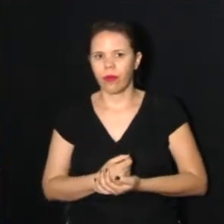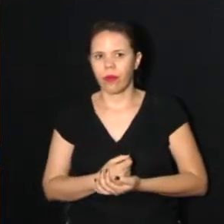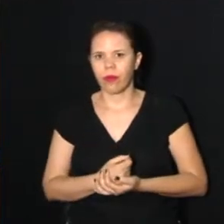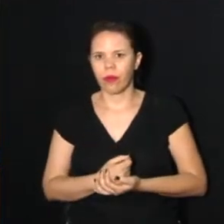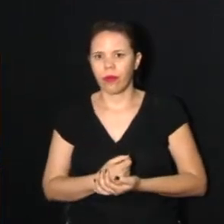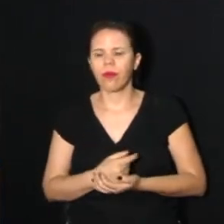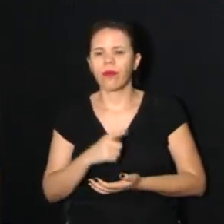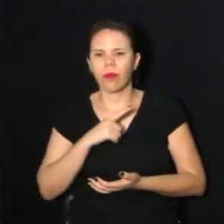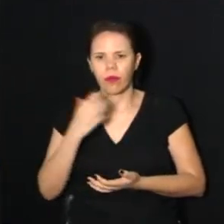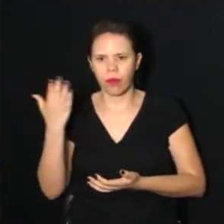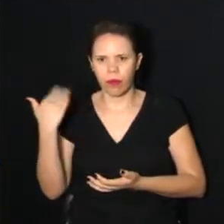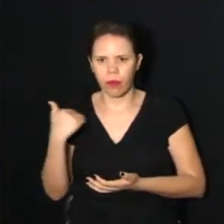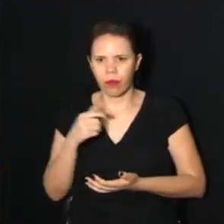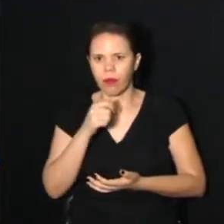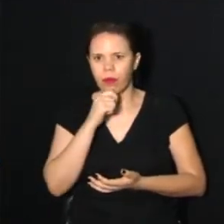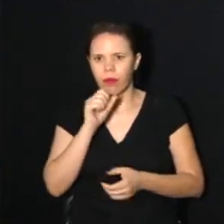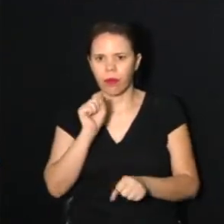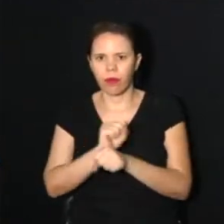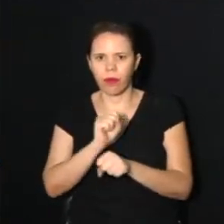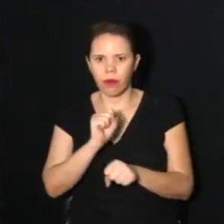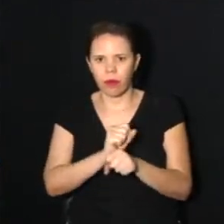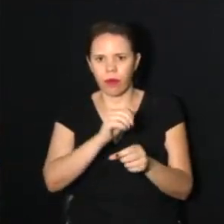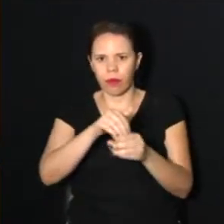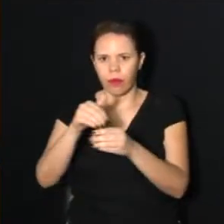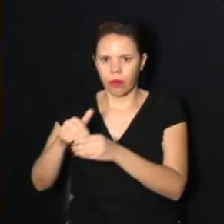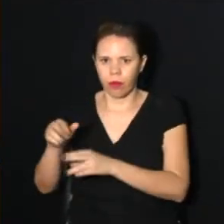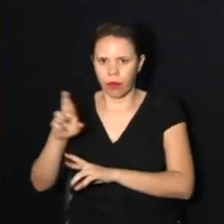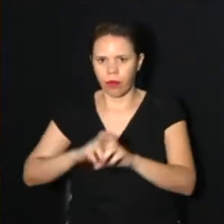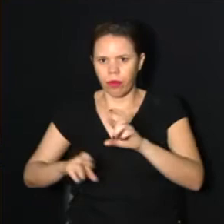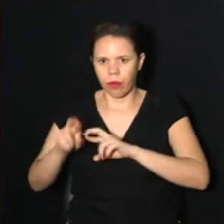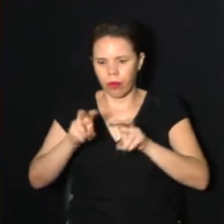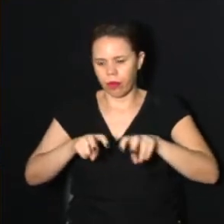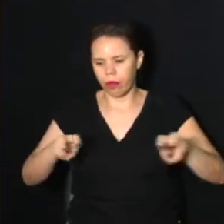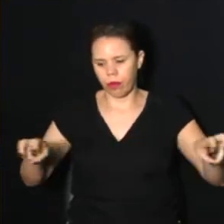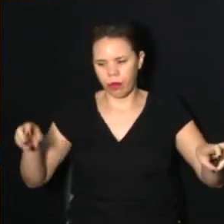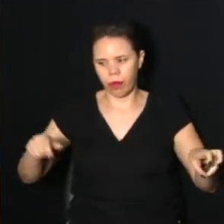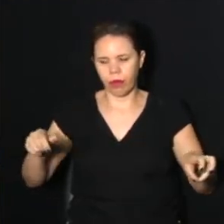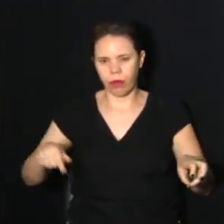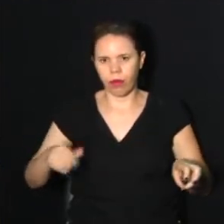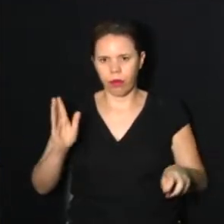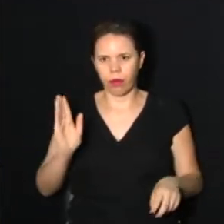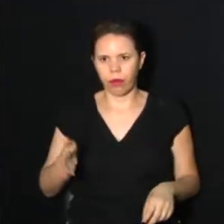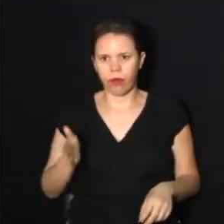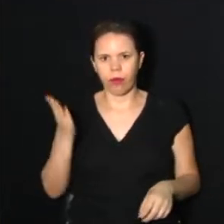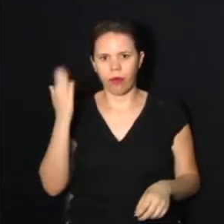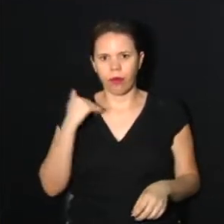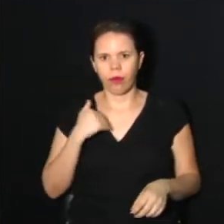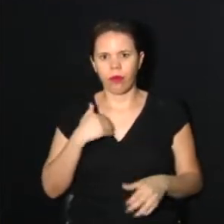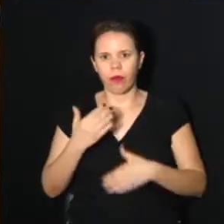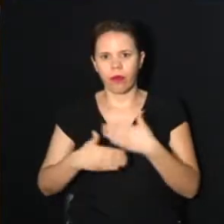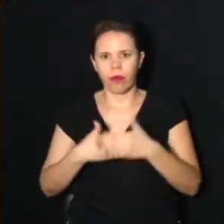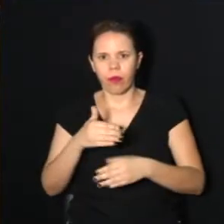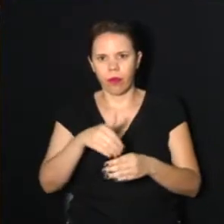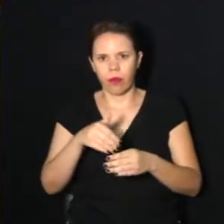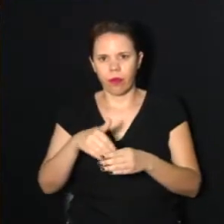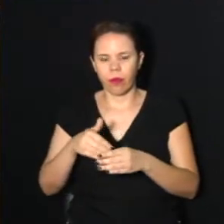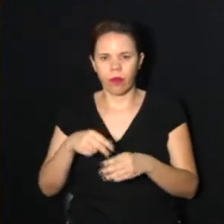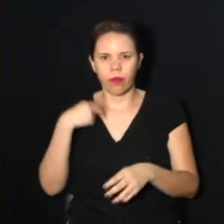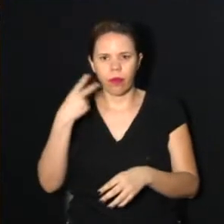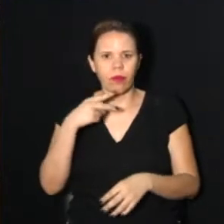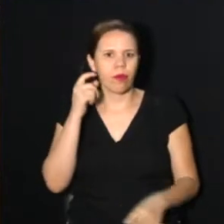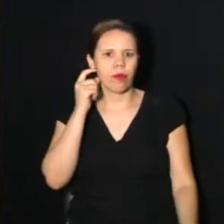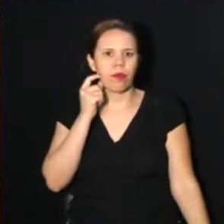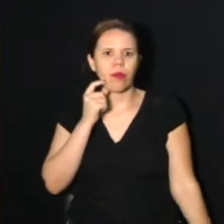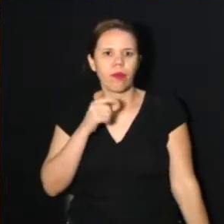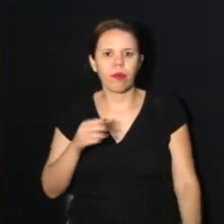Havia suspenso a votação. Eu consulto a mesa aqui. Nós já iniciávamos o processo de votação quando o vereador Marcelo Silva